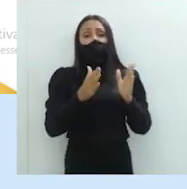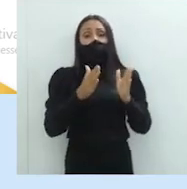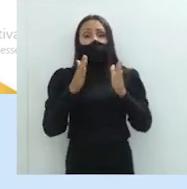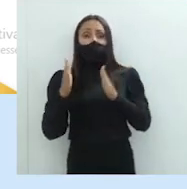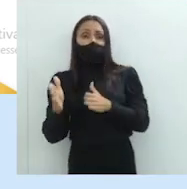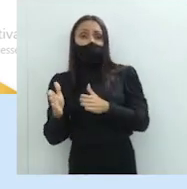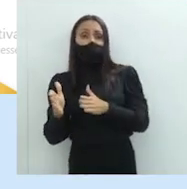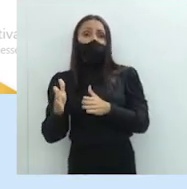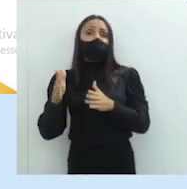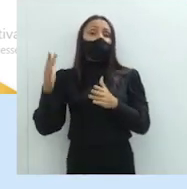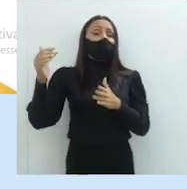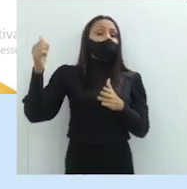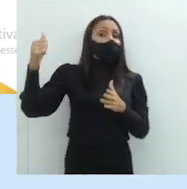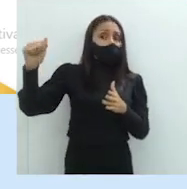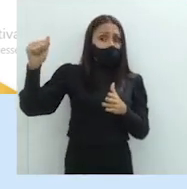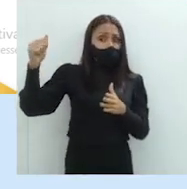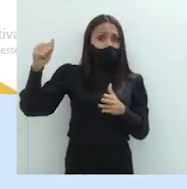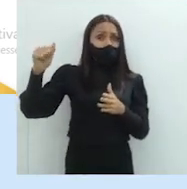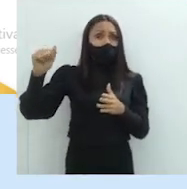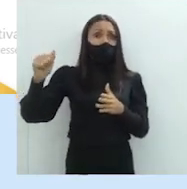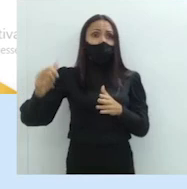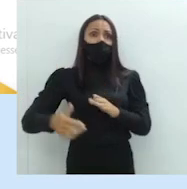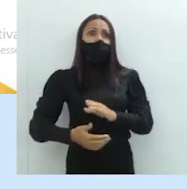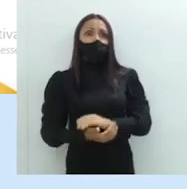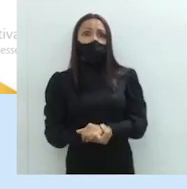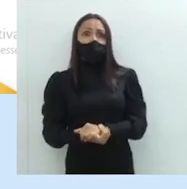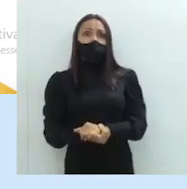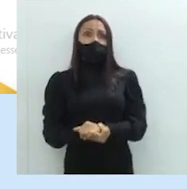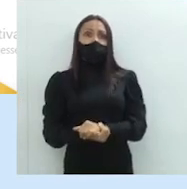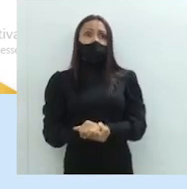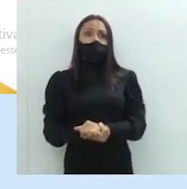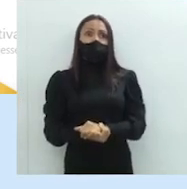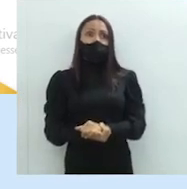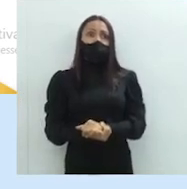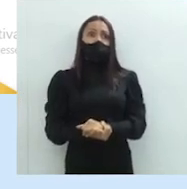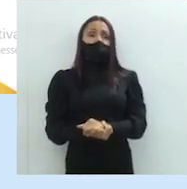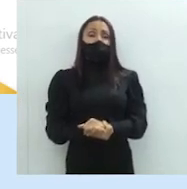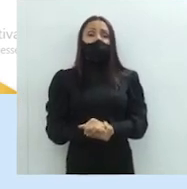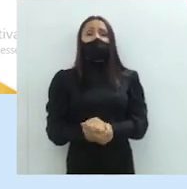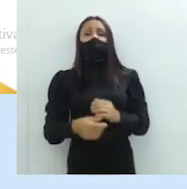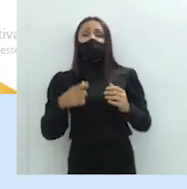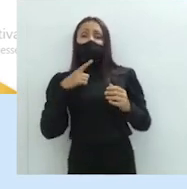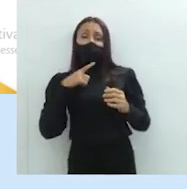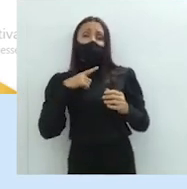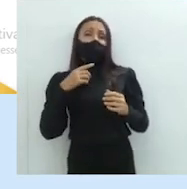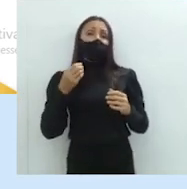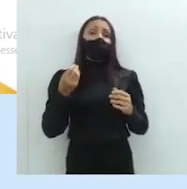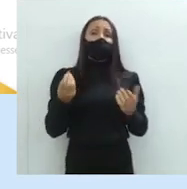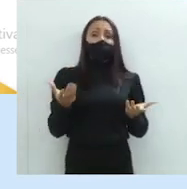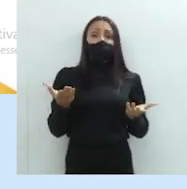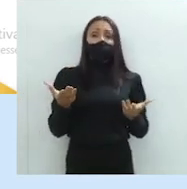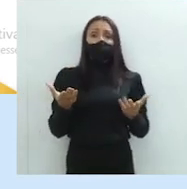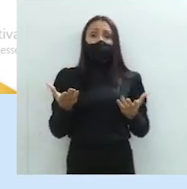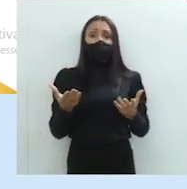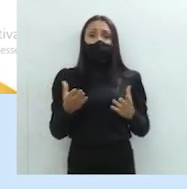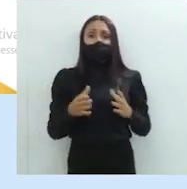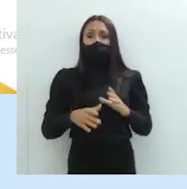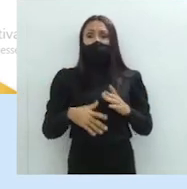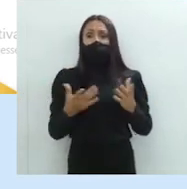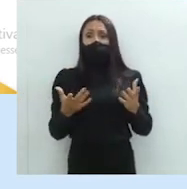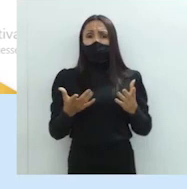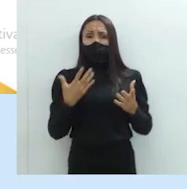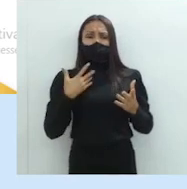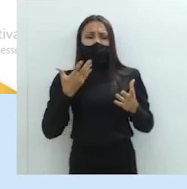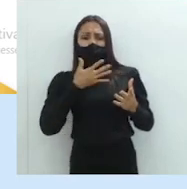desagradou tanto a Argentina quanto o Brasil. Aí houve aí simplesmente desagrado, né? Entre